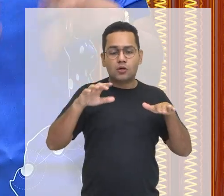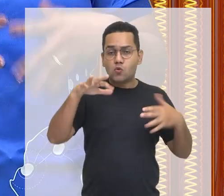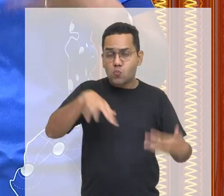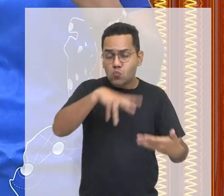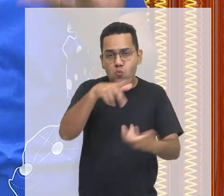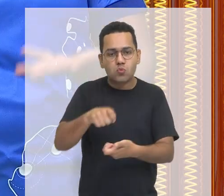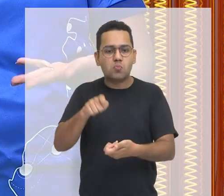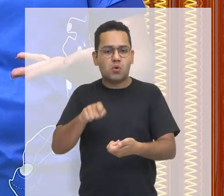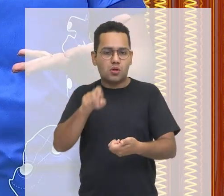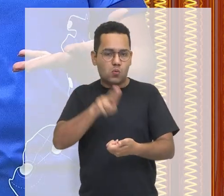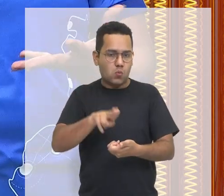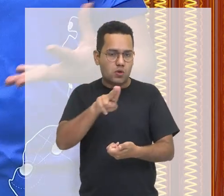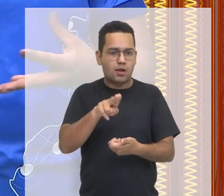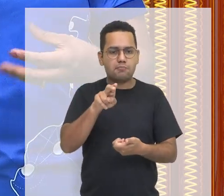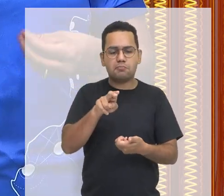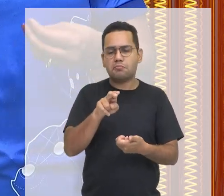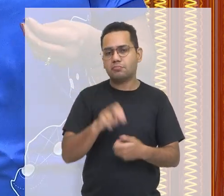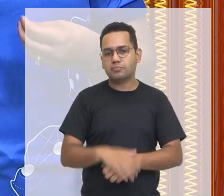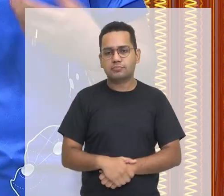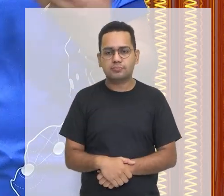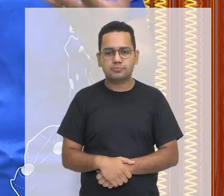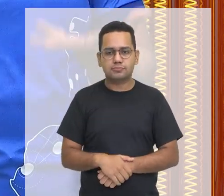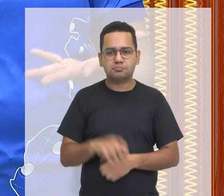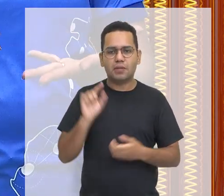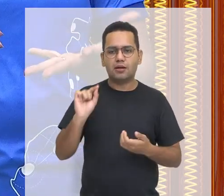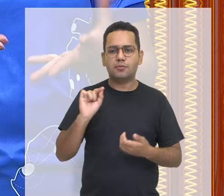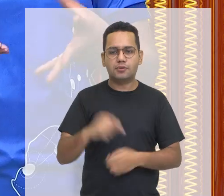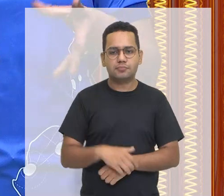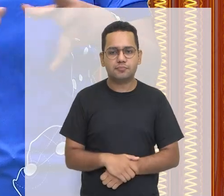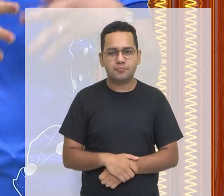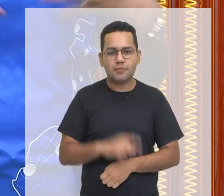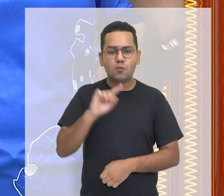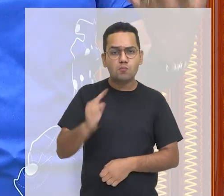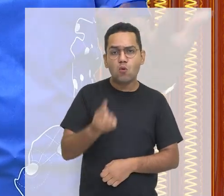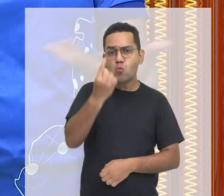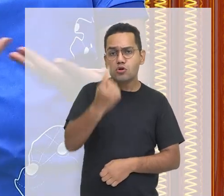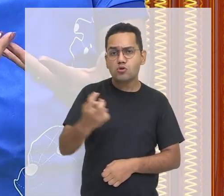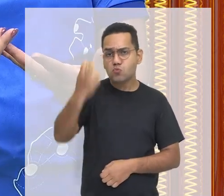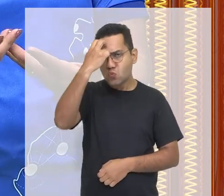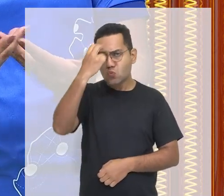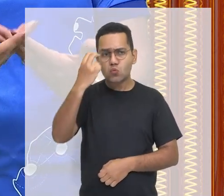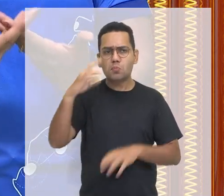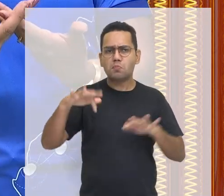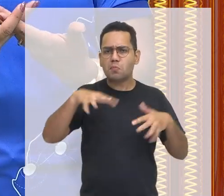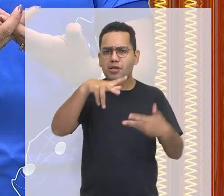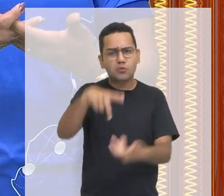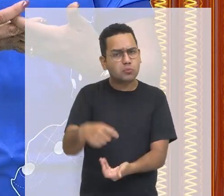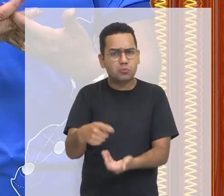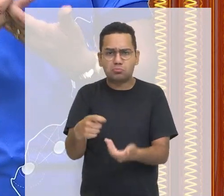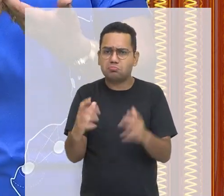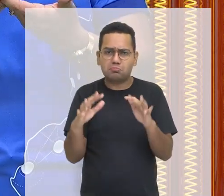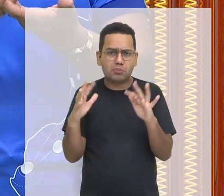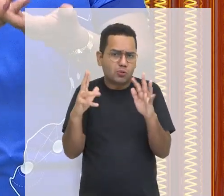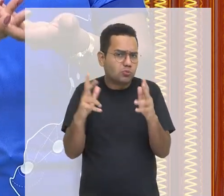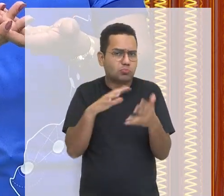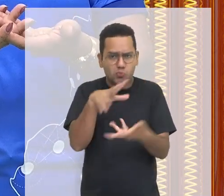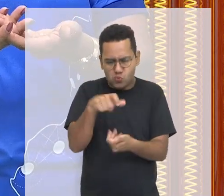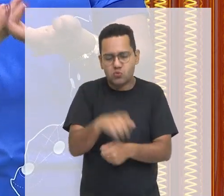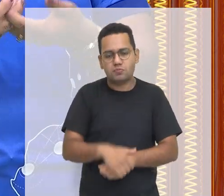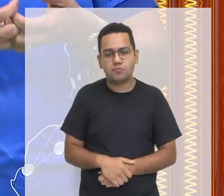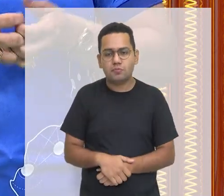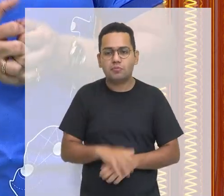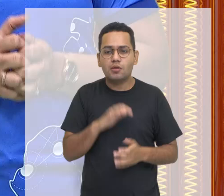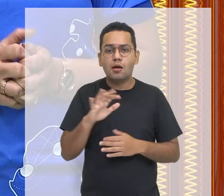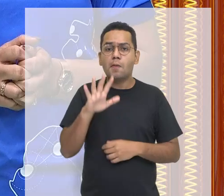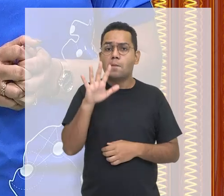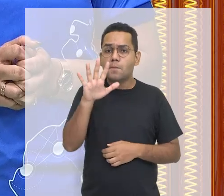à homogeneização, ou seja, uma cultura única, né? Uma única cultura para todo mundo. Isso tem os seus pontos